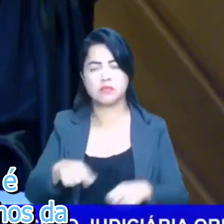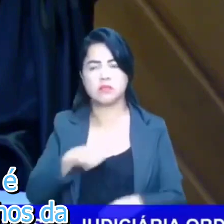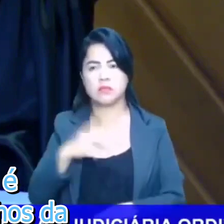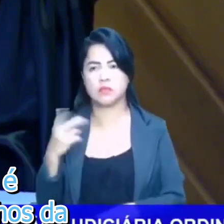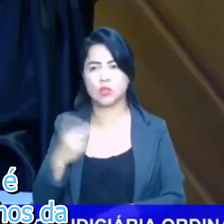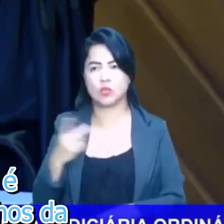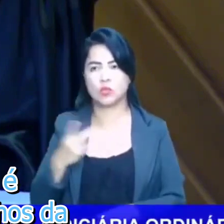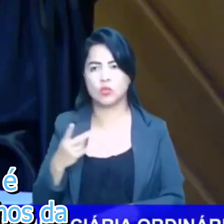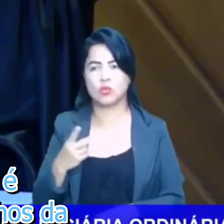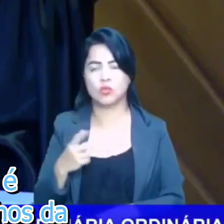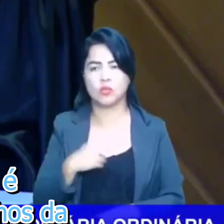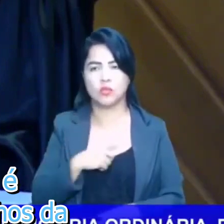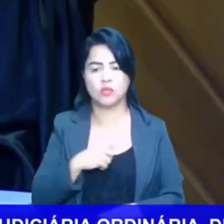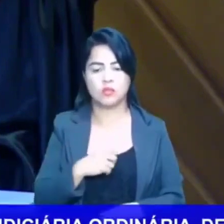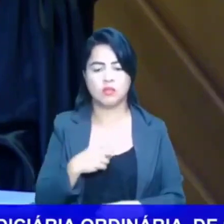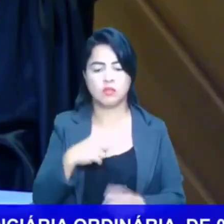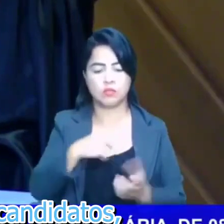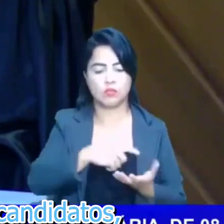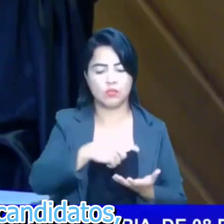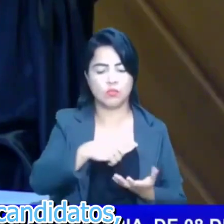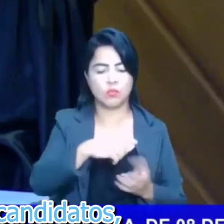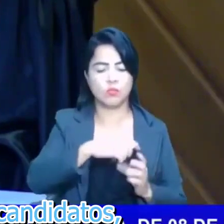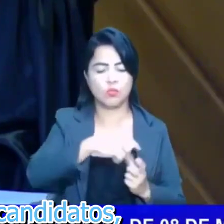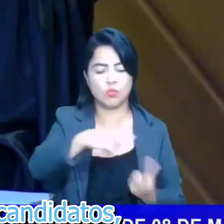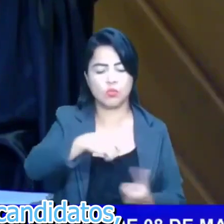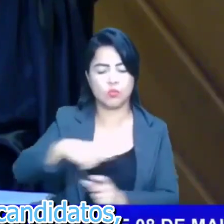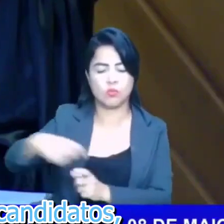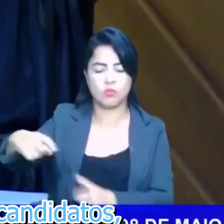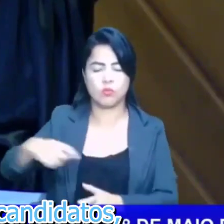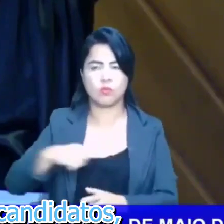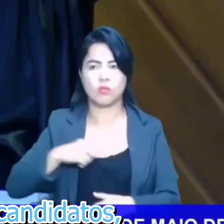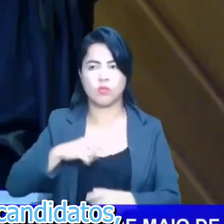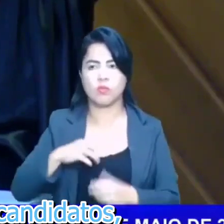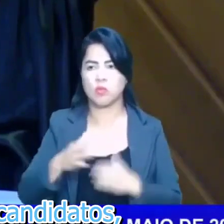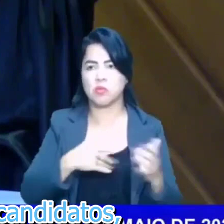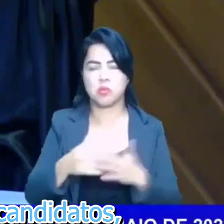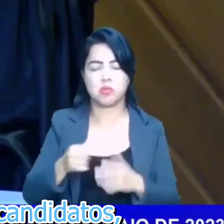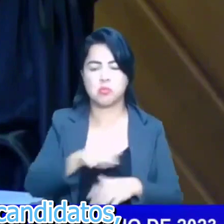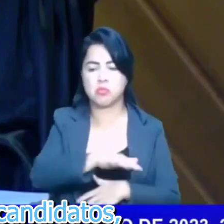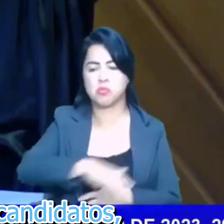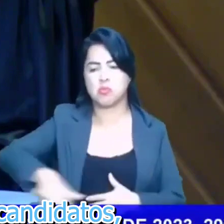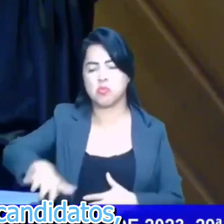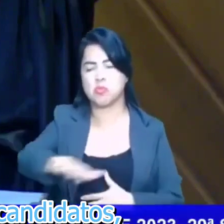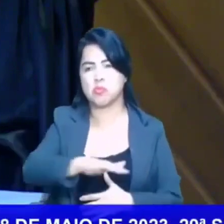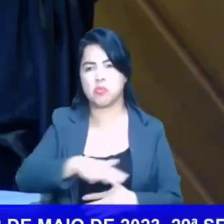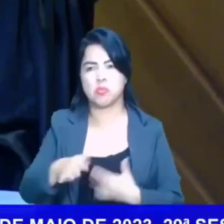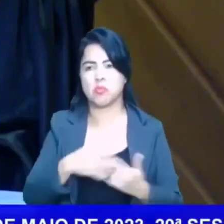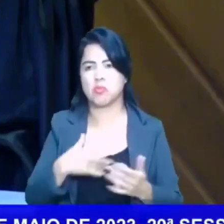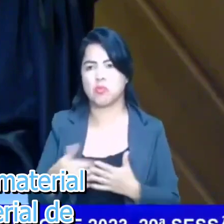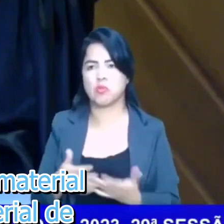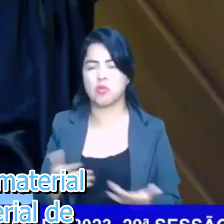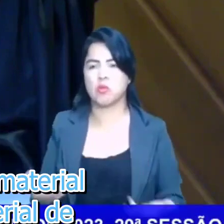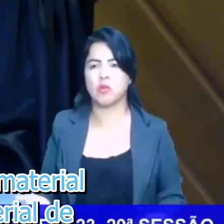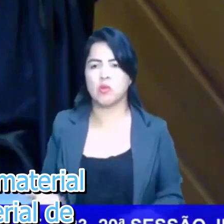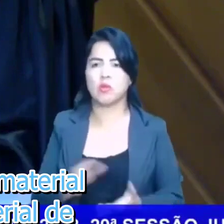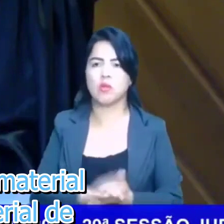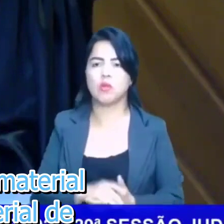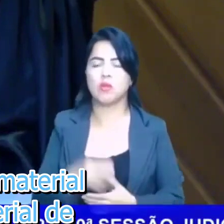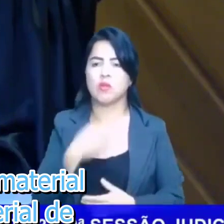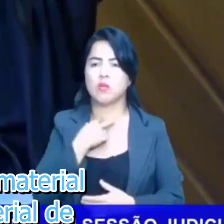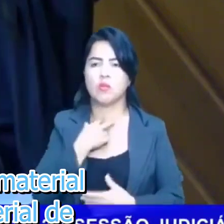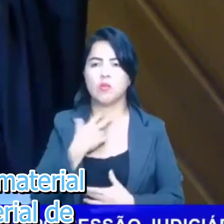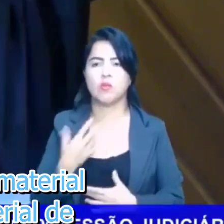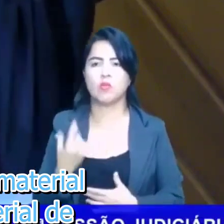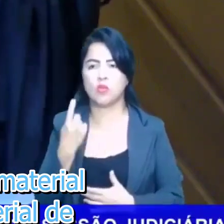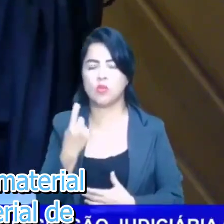apenas dois santinhos da representada em meio a tantas propagandas de outros candidatos, não sendo razoável que se considere